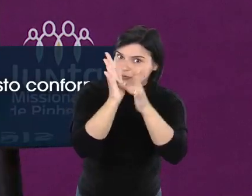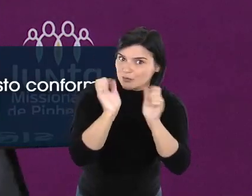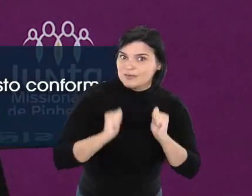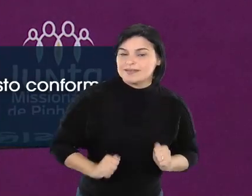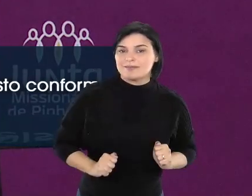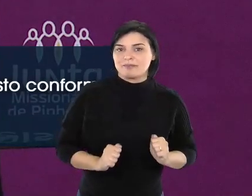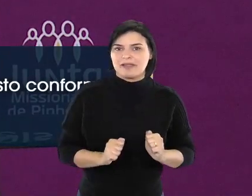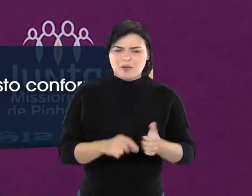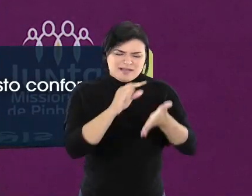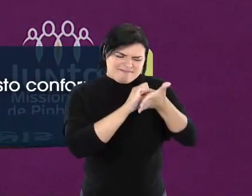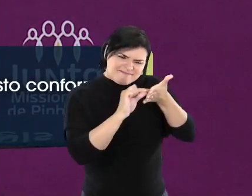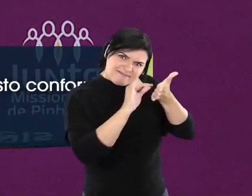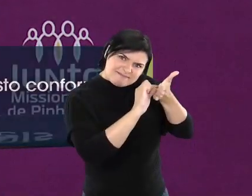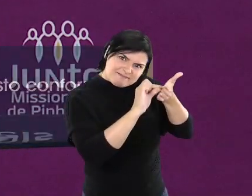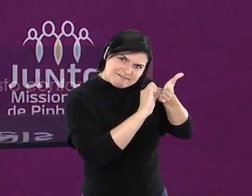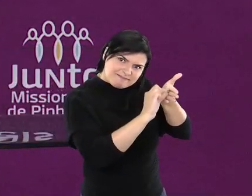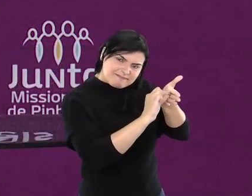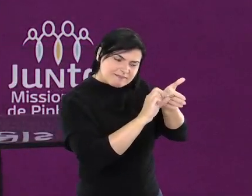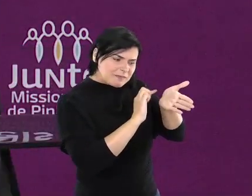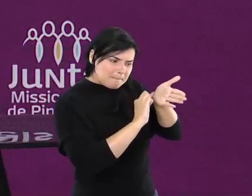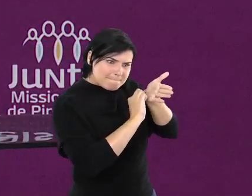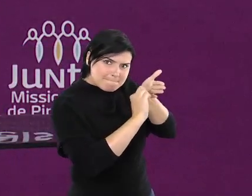Líder espiritual